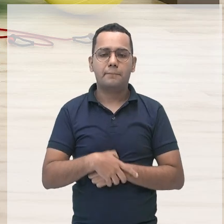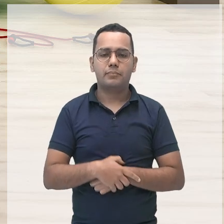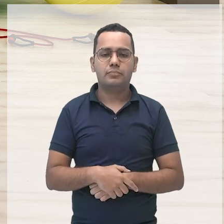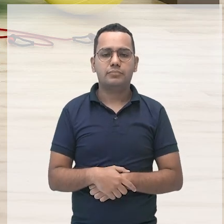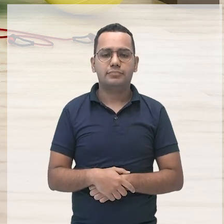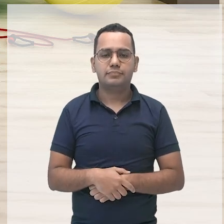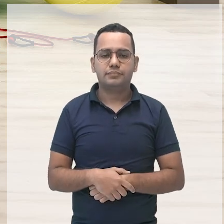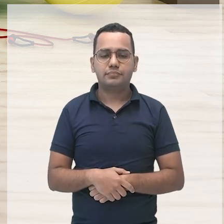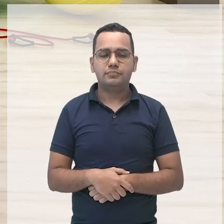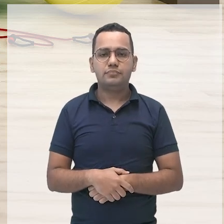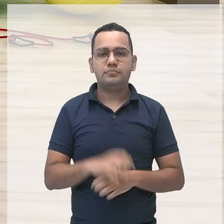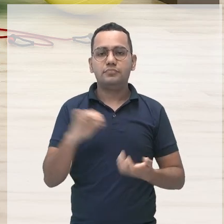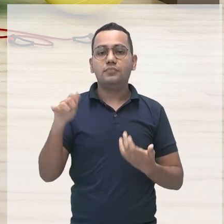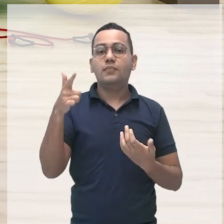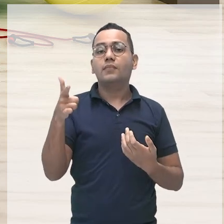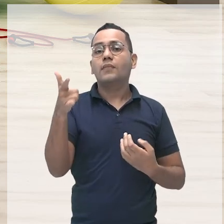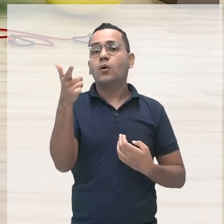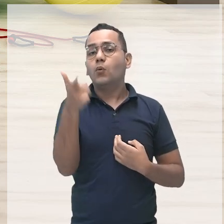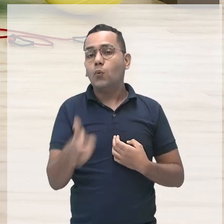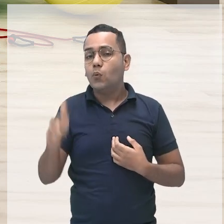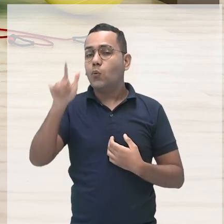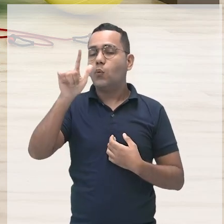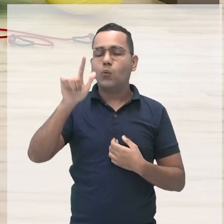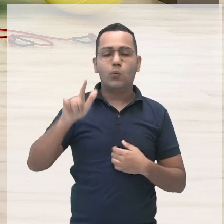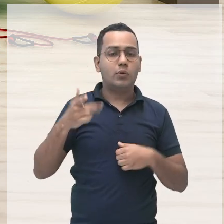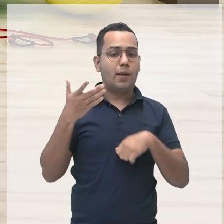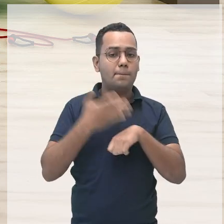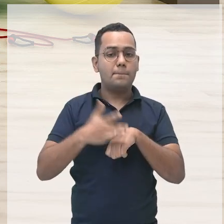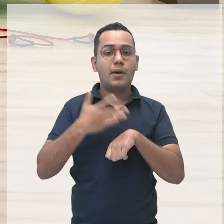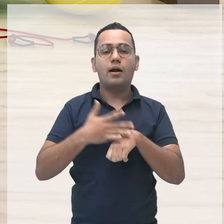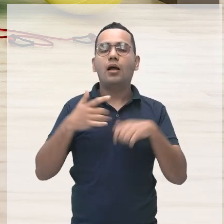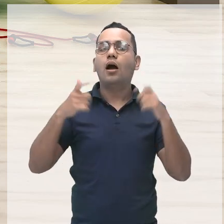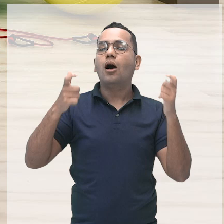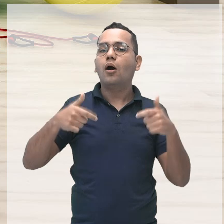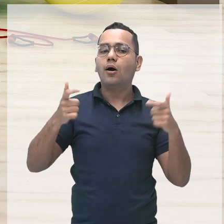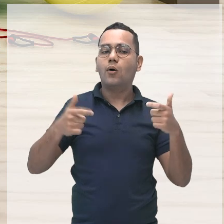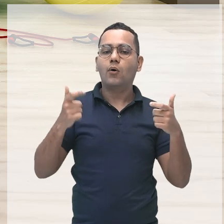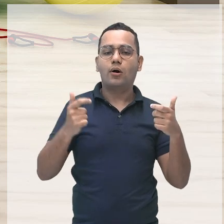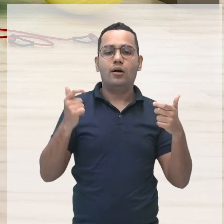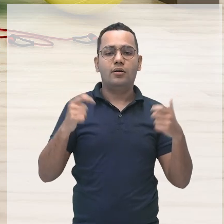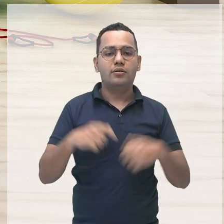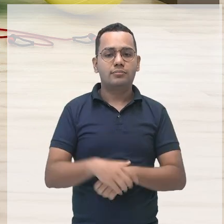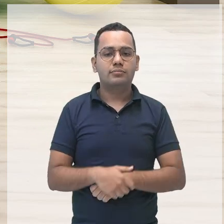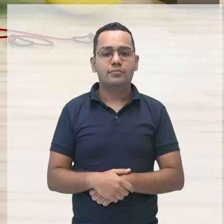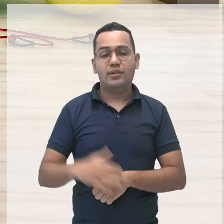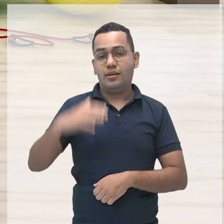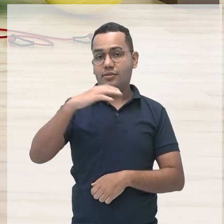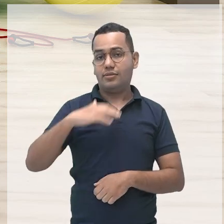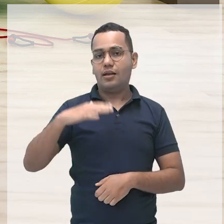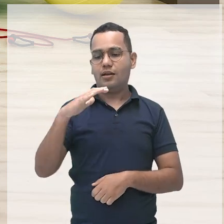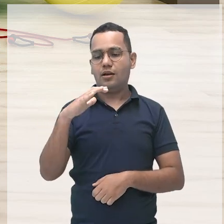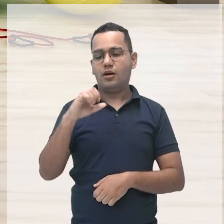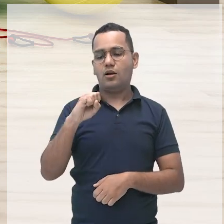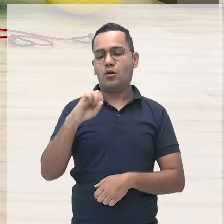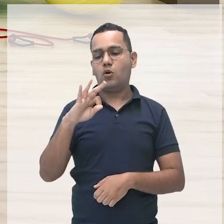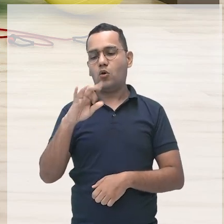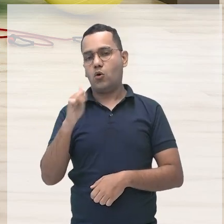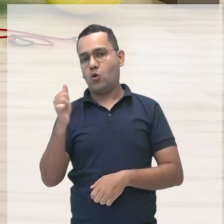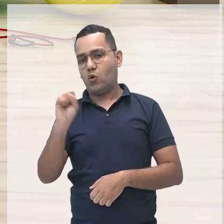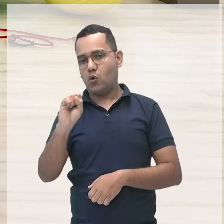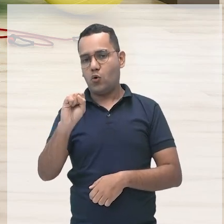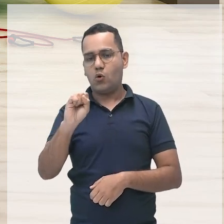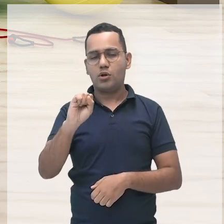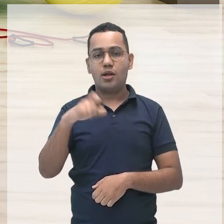aqui que eu vou fazer para que a gente contemple a região das nossas costas, que é a região, né, que possui ali os músculos que